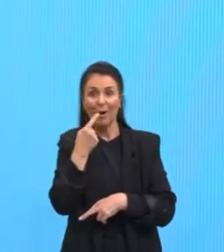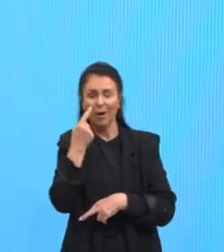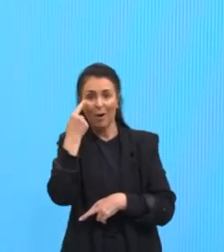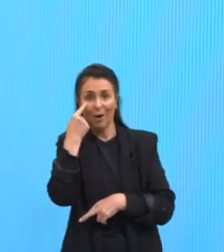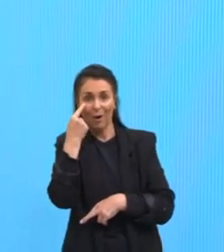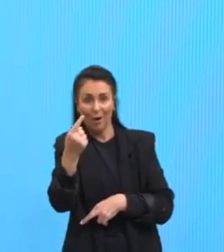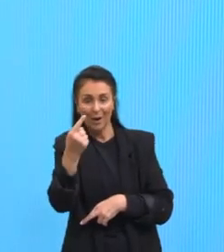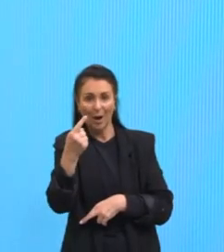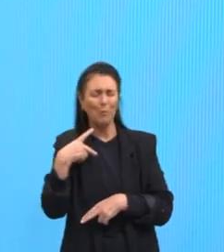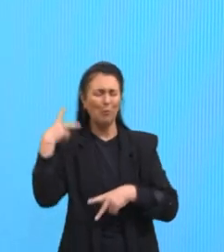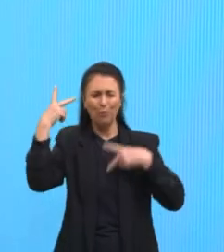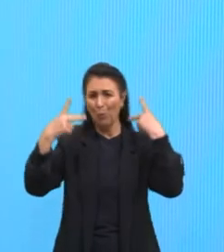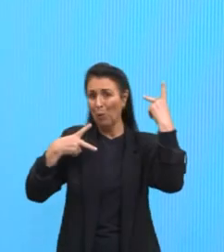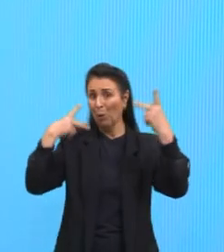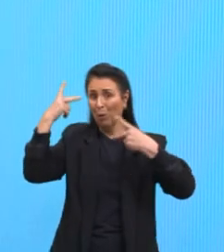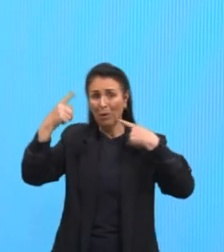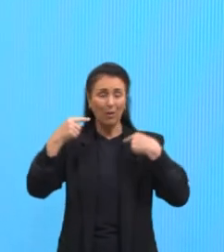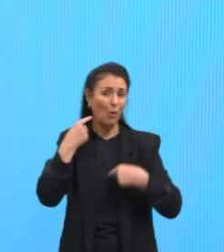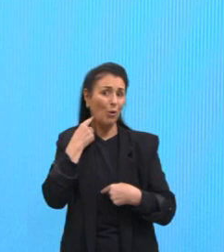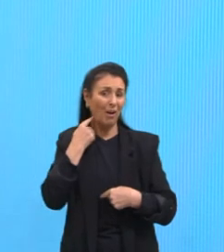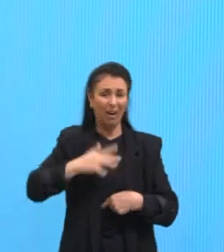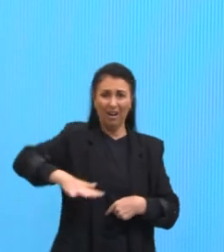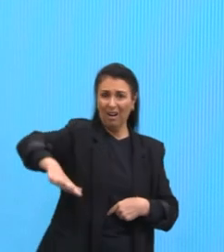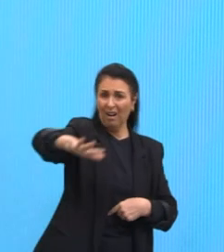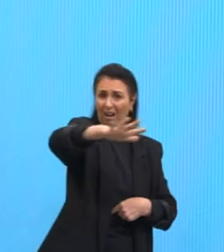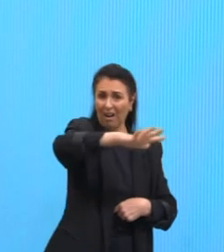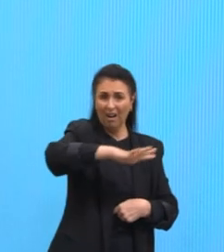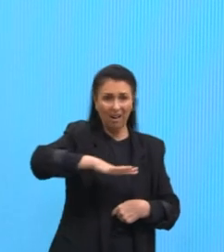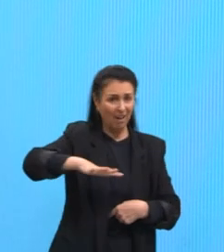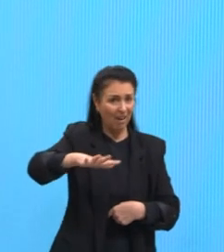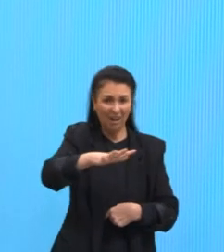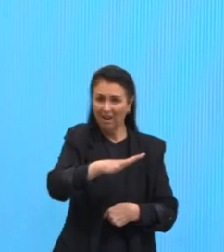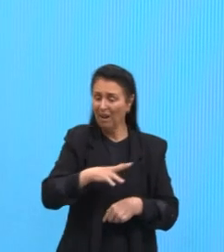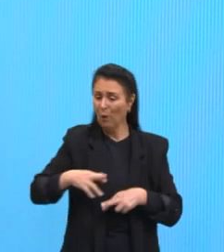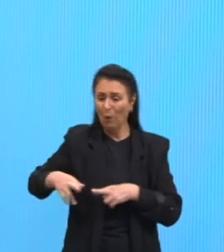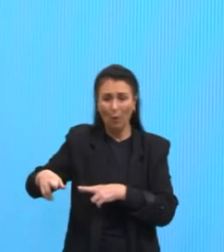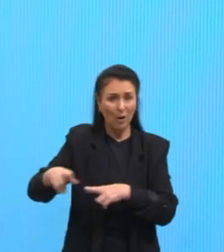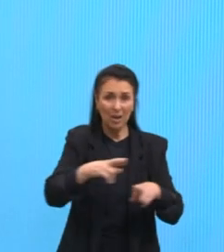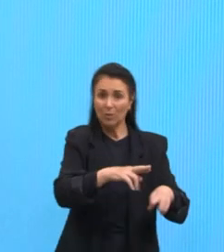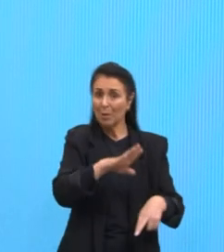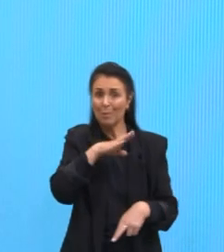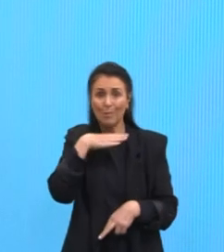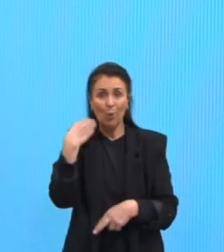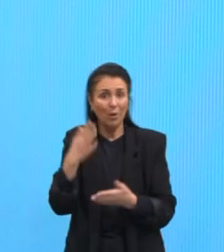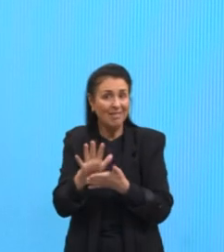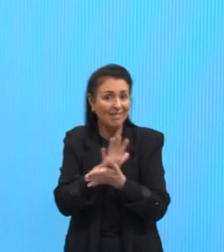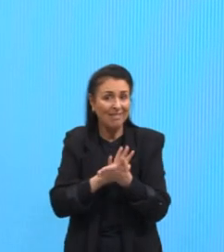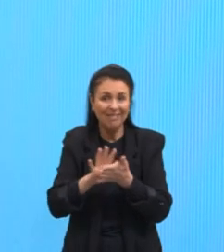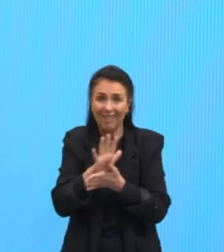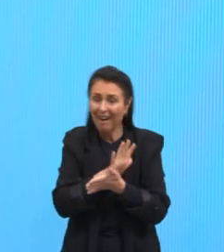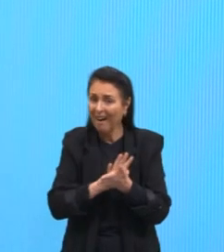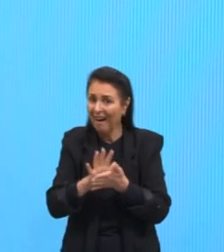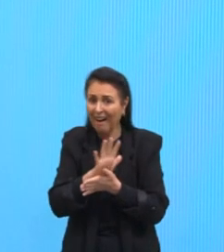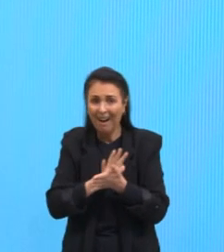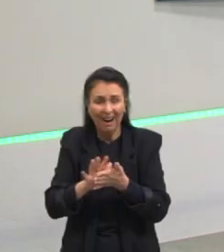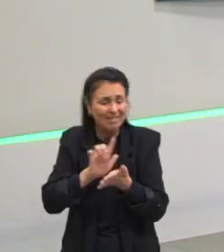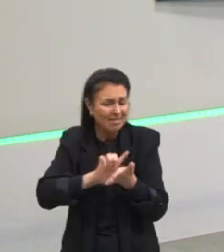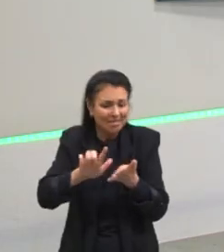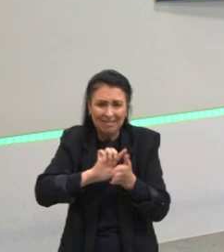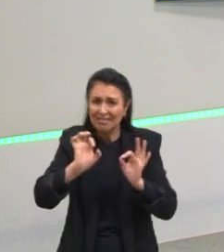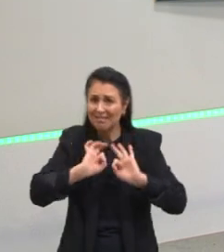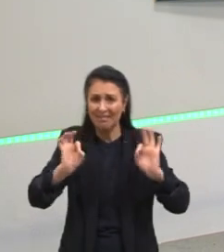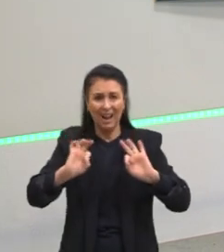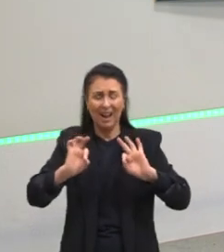poluído né ele tem Áreas Aí que ele é considerado o rio morto quer dizer não tem nada de vida só poluição tá no lá dos lixões